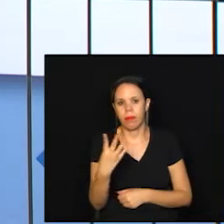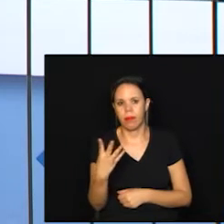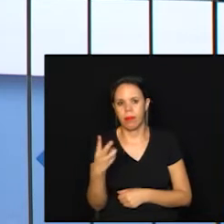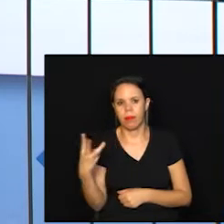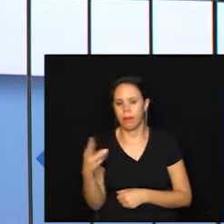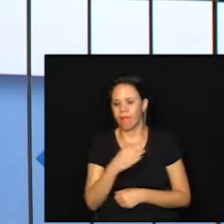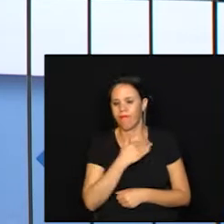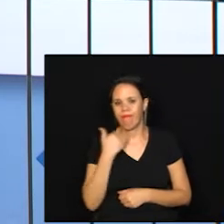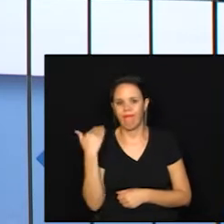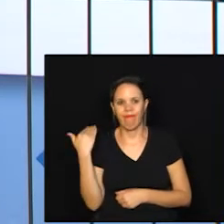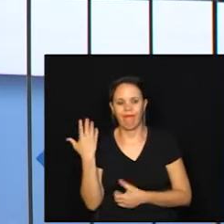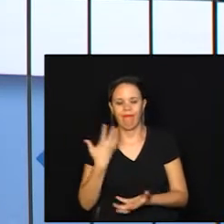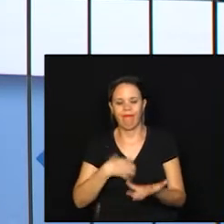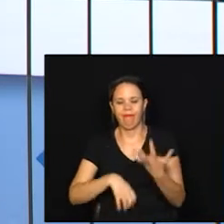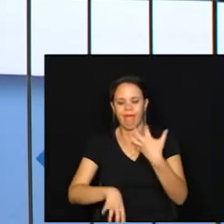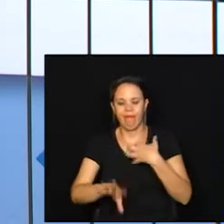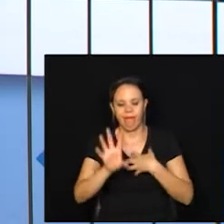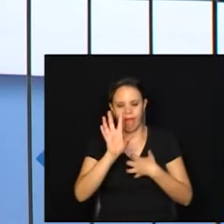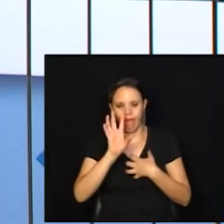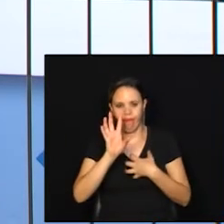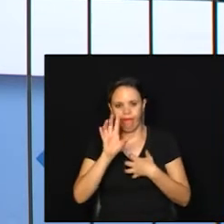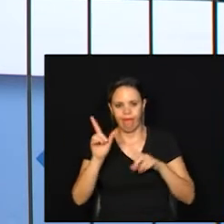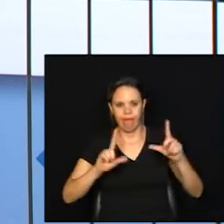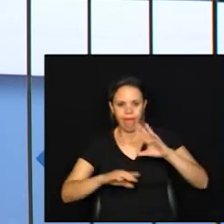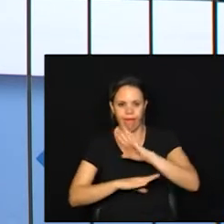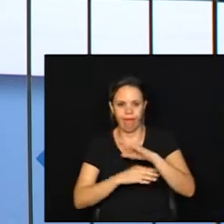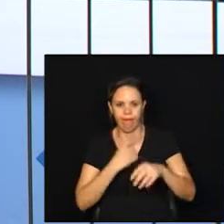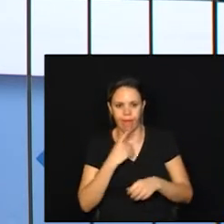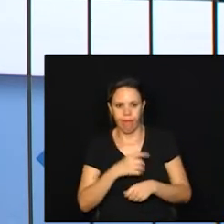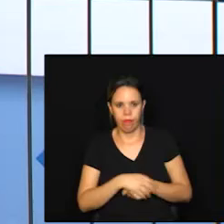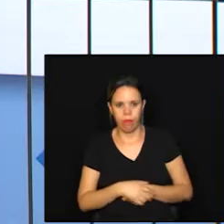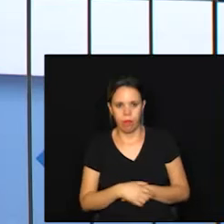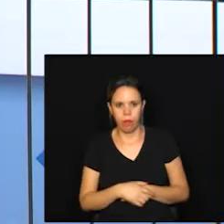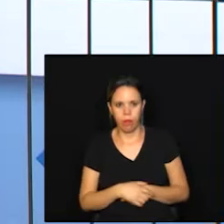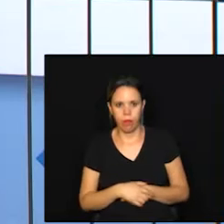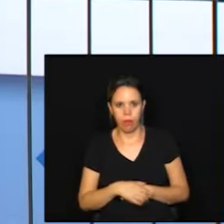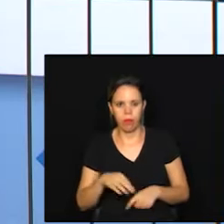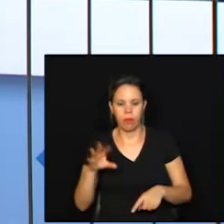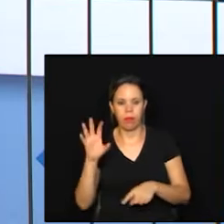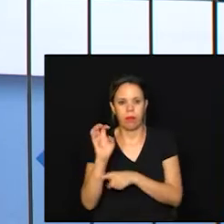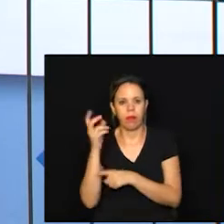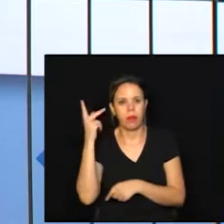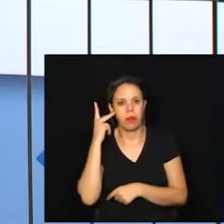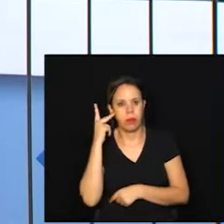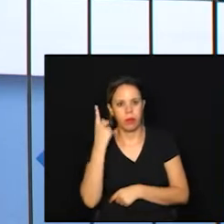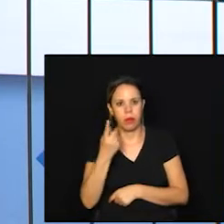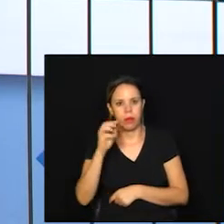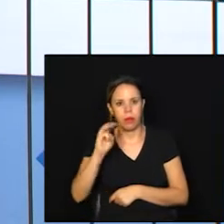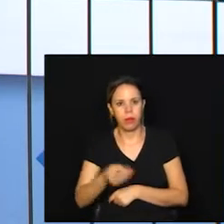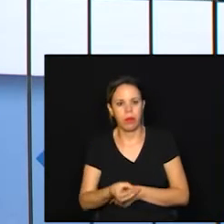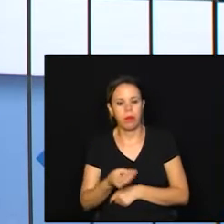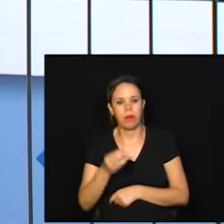247.143 óbitos. Ficam aqui as condolências da TV Câmara Campinas. No estado de São Paulo,